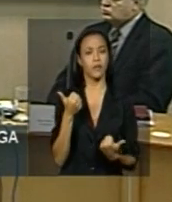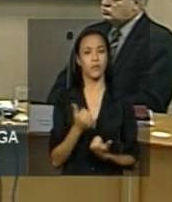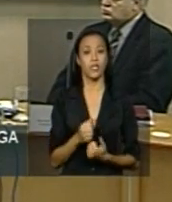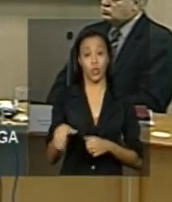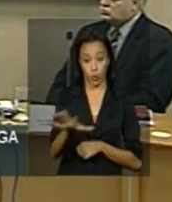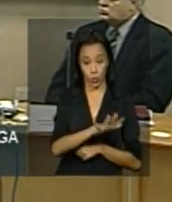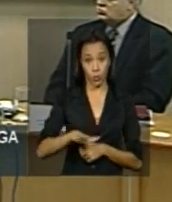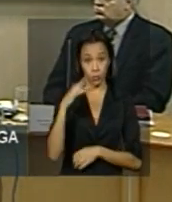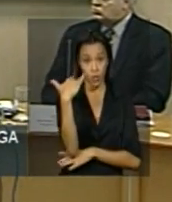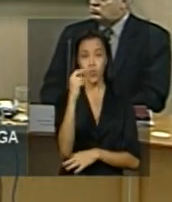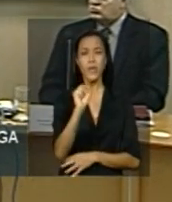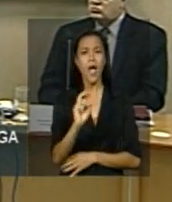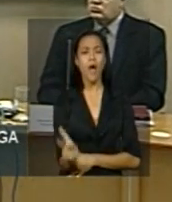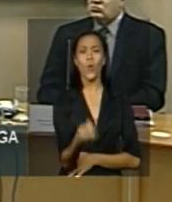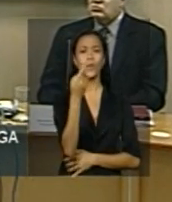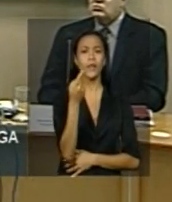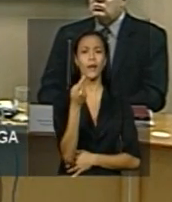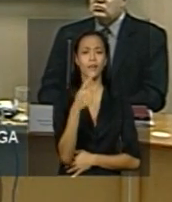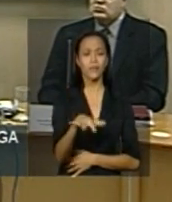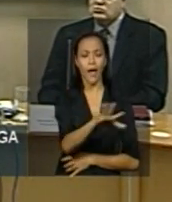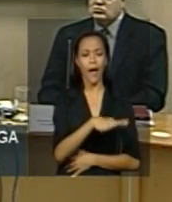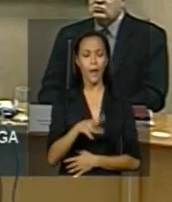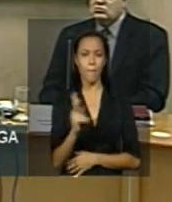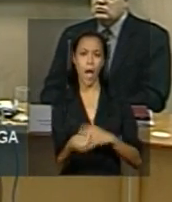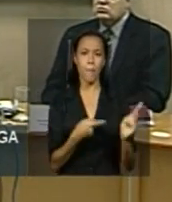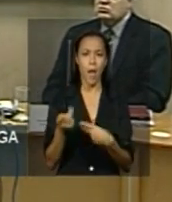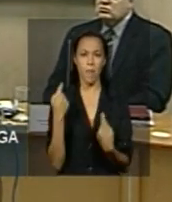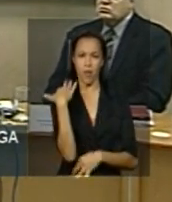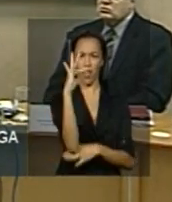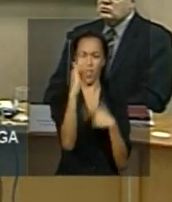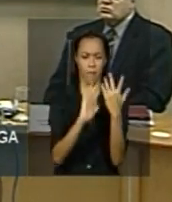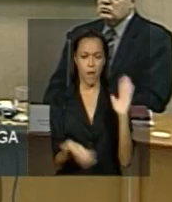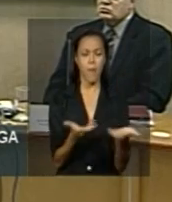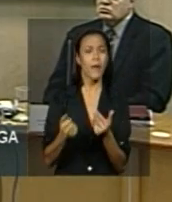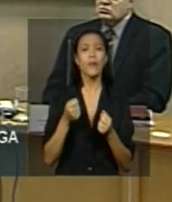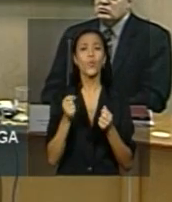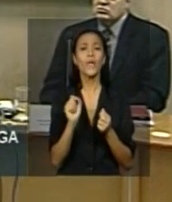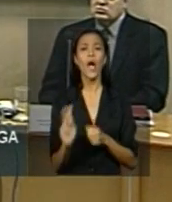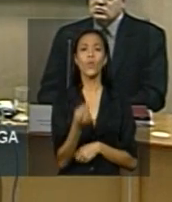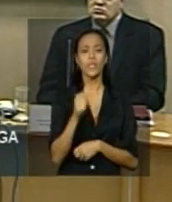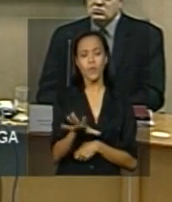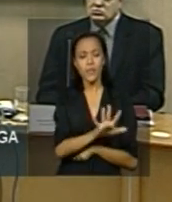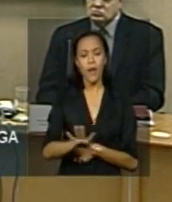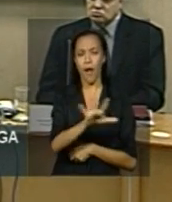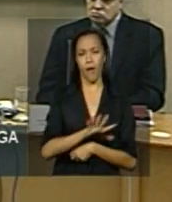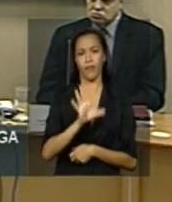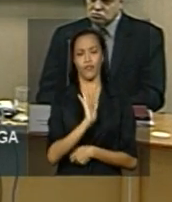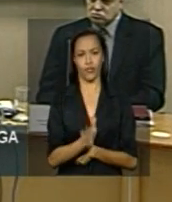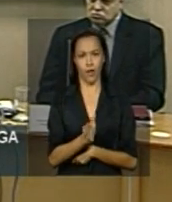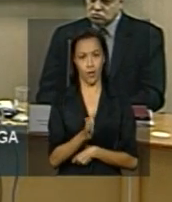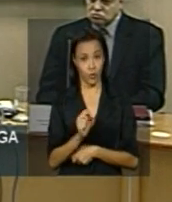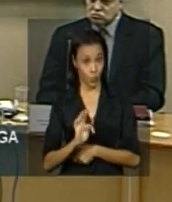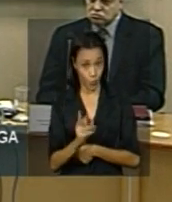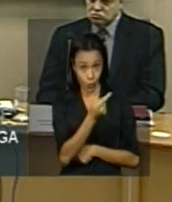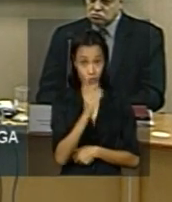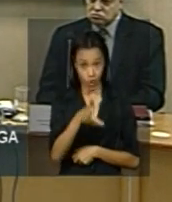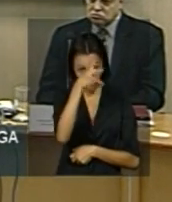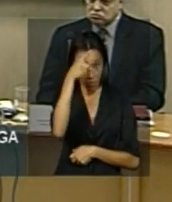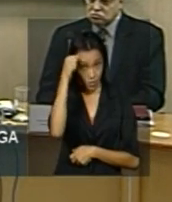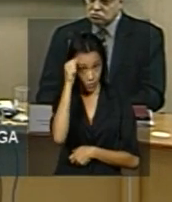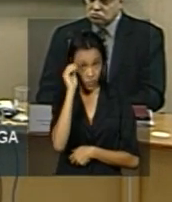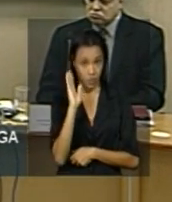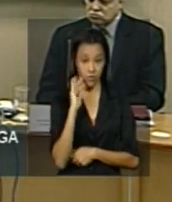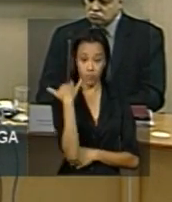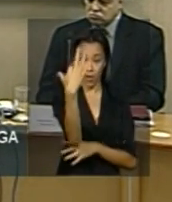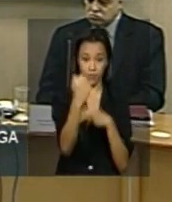acontece com a área o que aconteceu com a área desmatada na Amazônia Então nós pegamos a avaliação tudo que foi desmatado na Amazônia e a gente